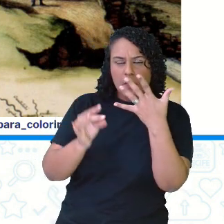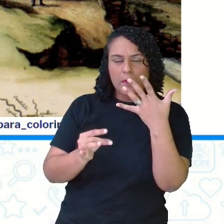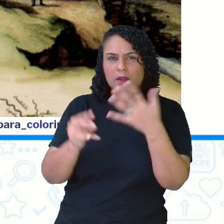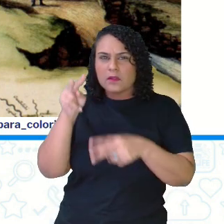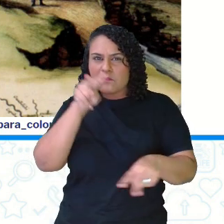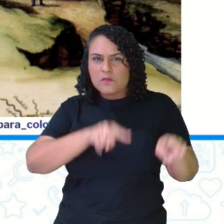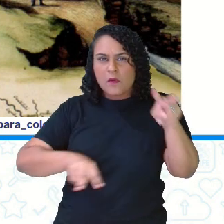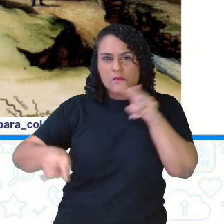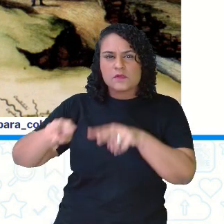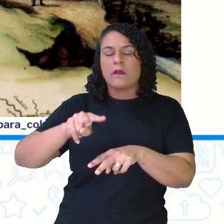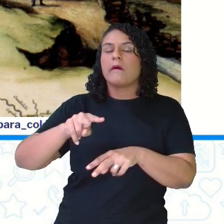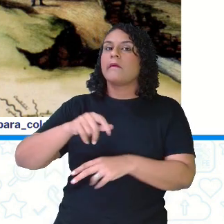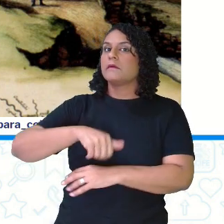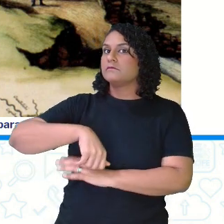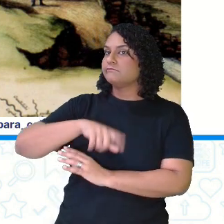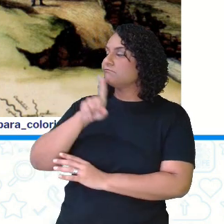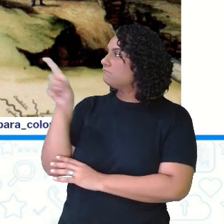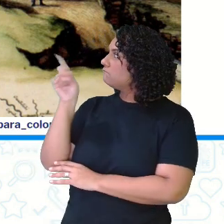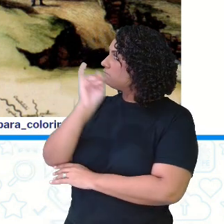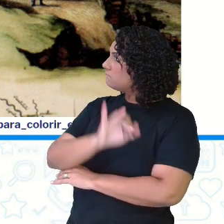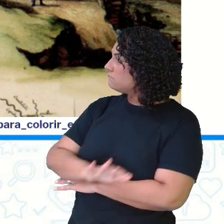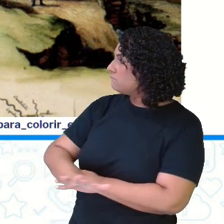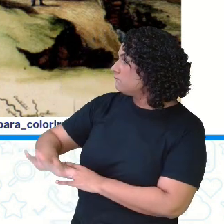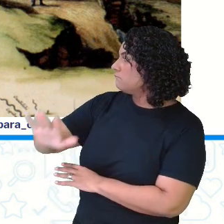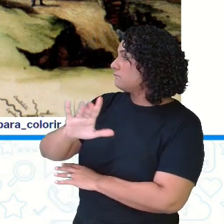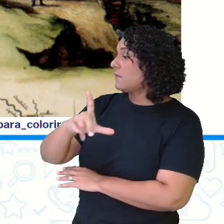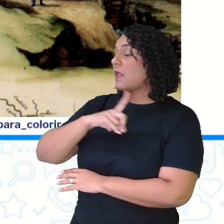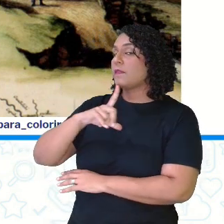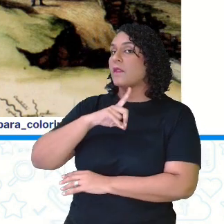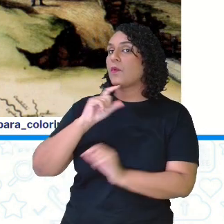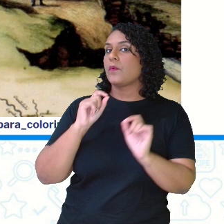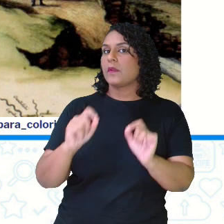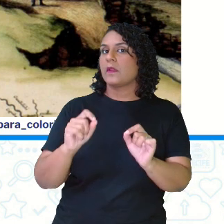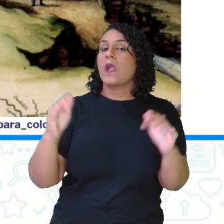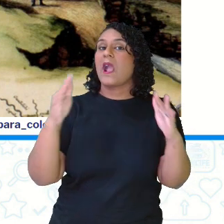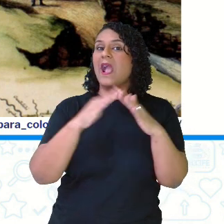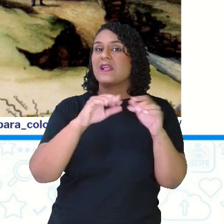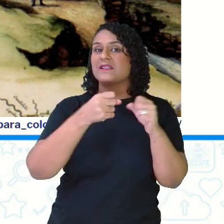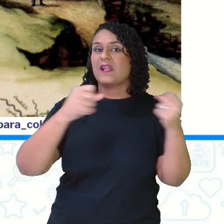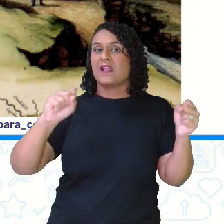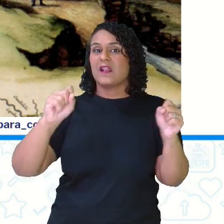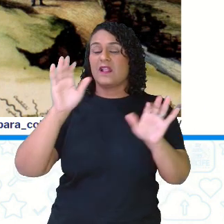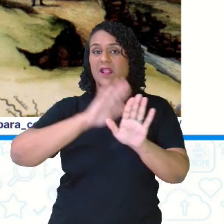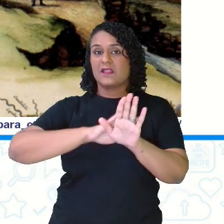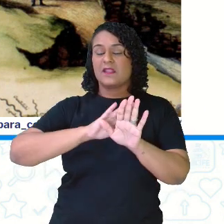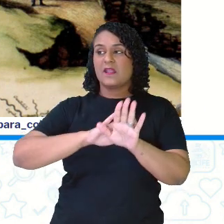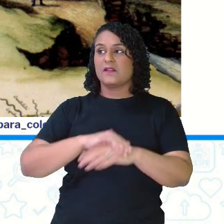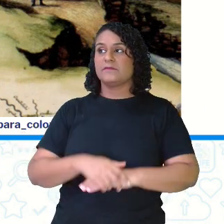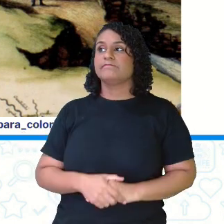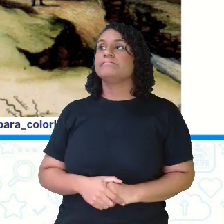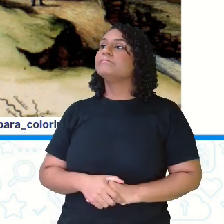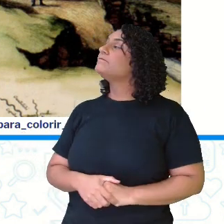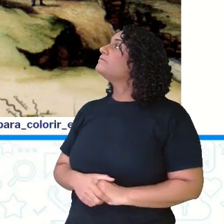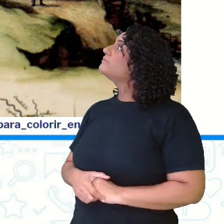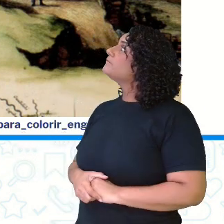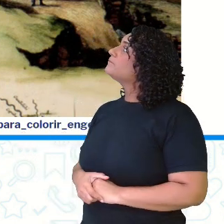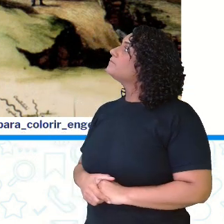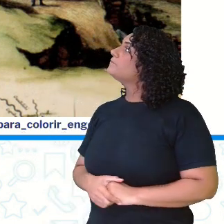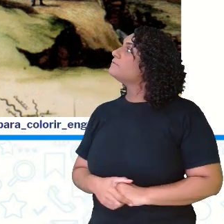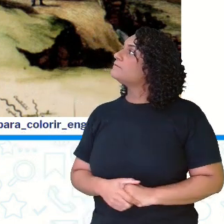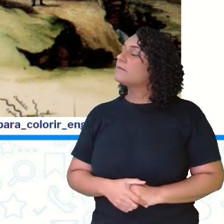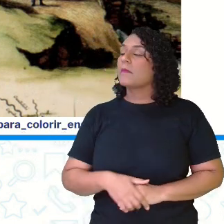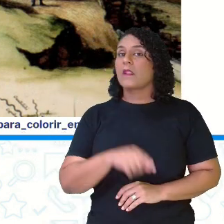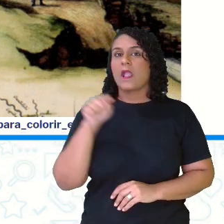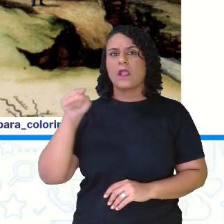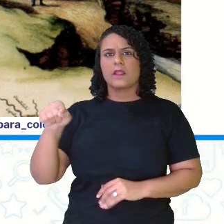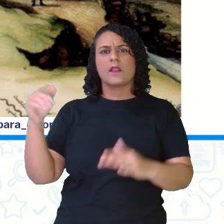falando presente aí. Eu tenho lá atrás a Casa Grande, nós temos aqui no outro lado, do